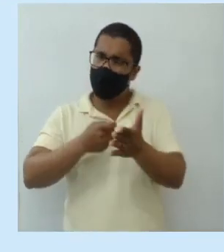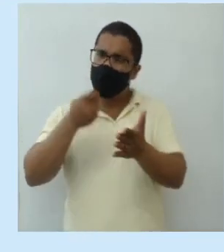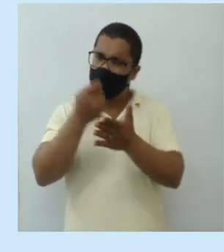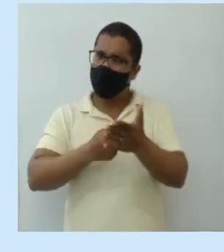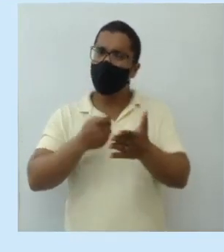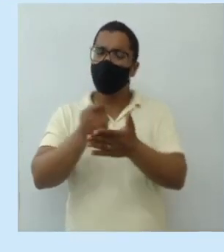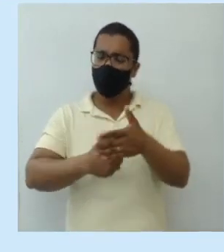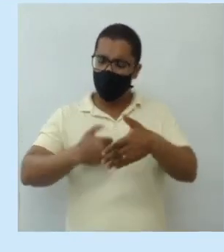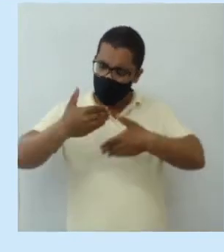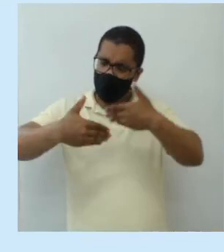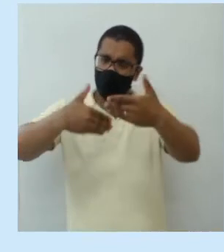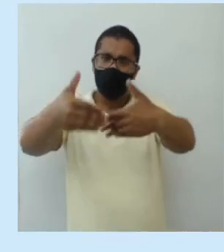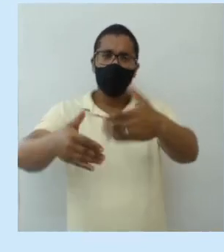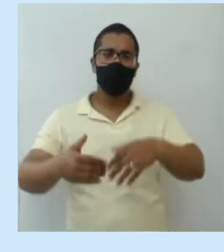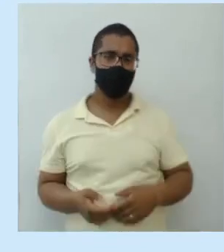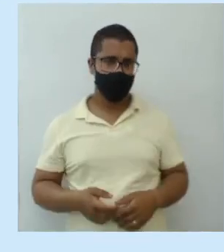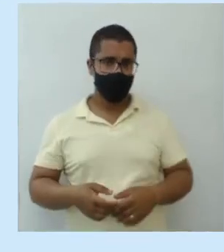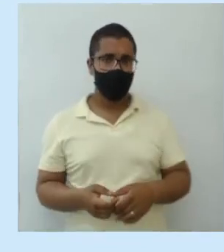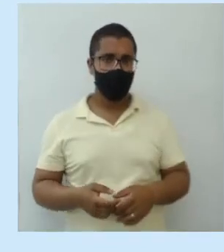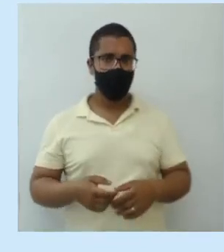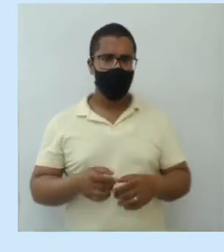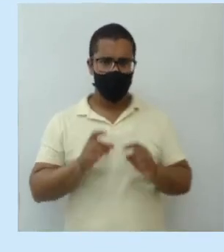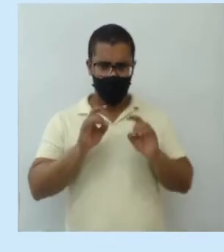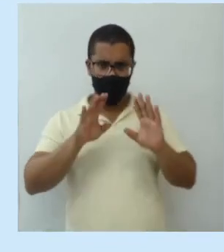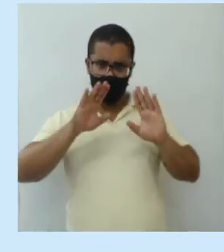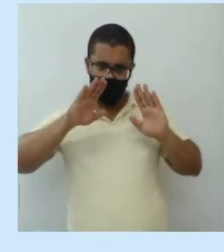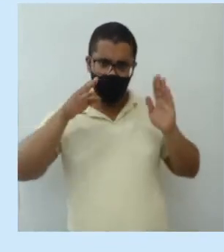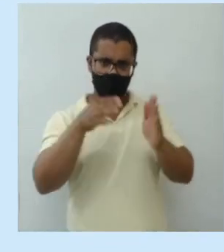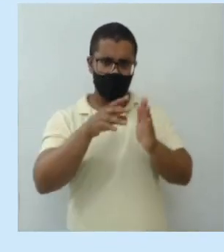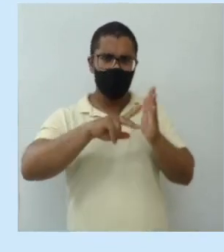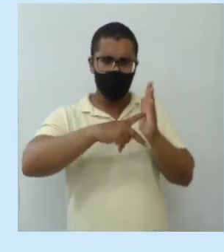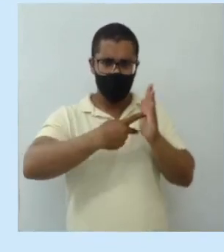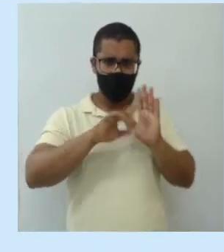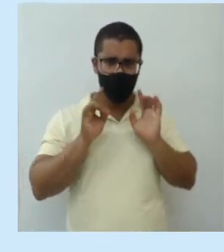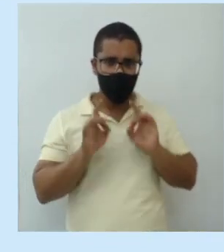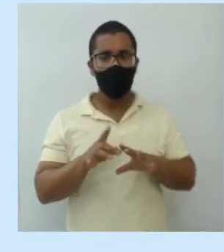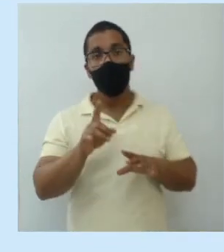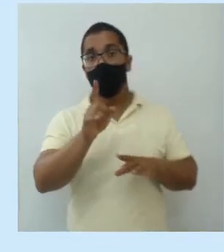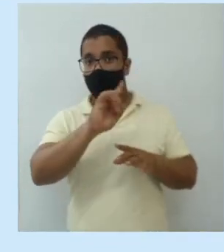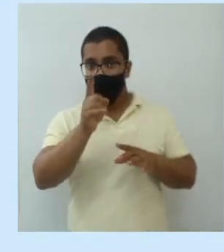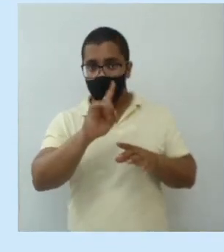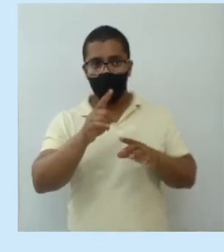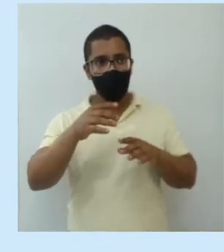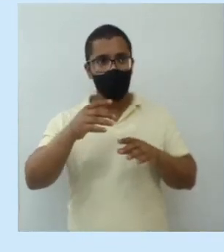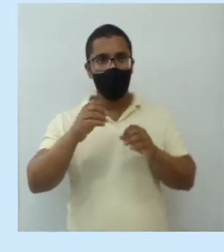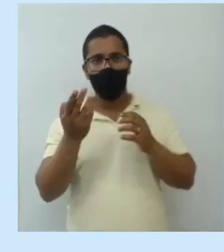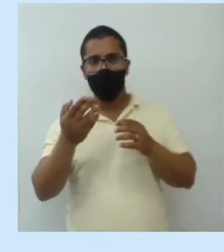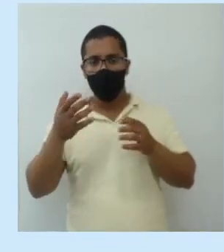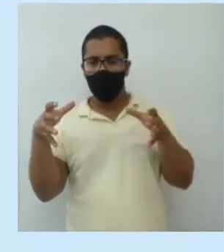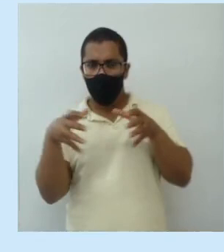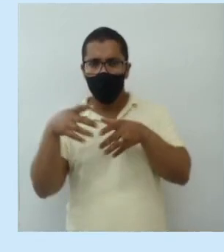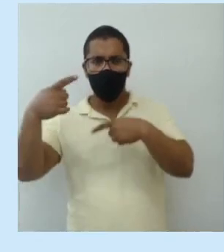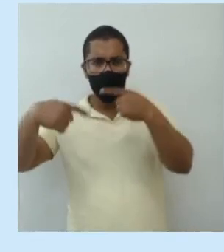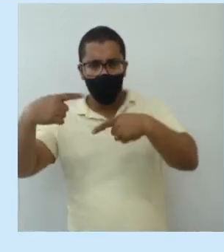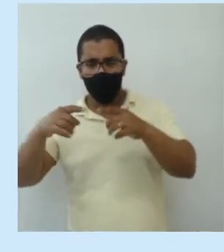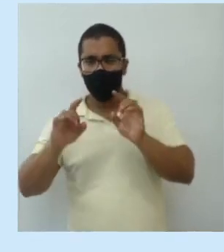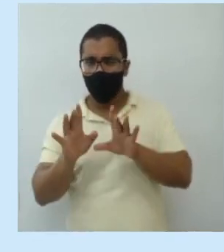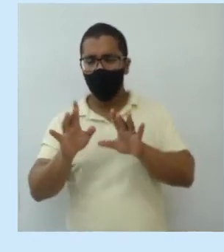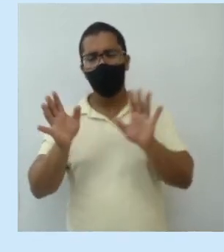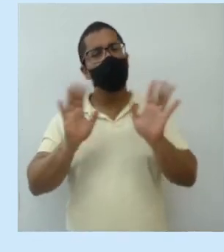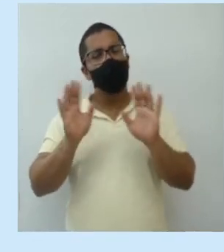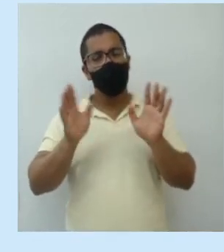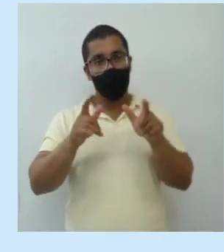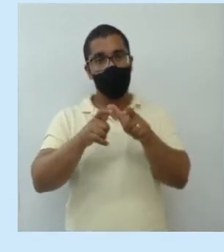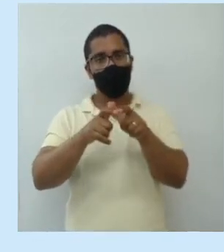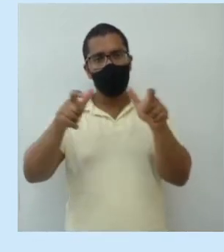as lutas, elas não vão ser mais concentradas nos sindicatos ou nos partidos políticos, mas vamos ter, né, o